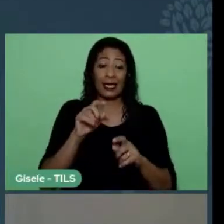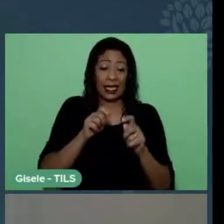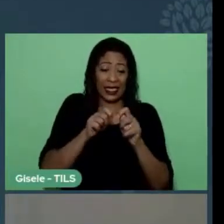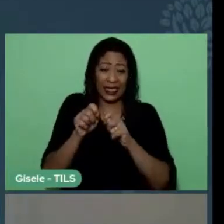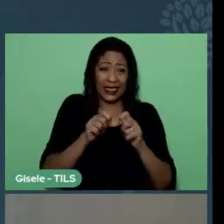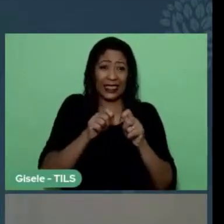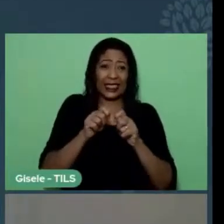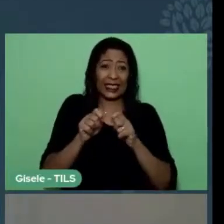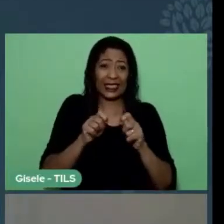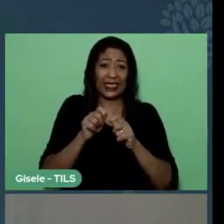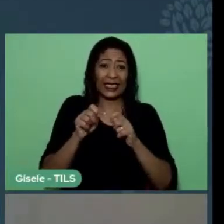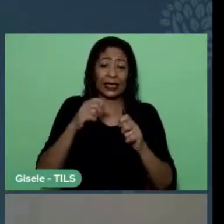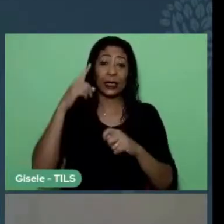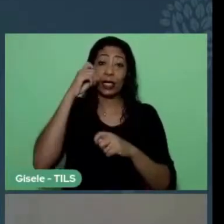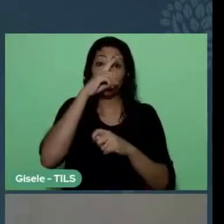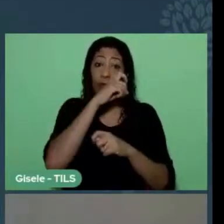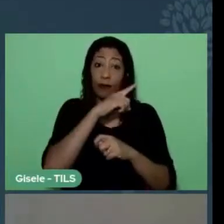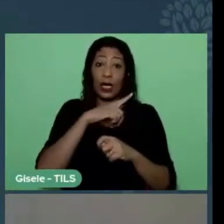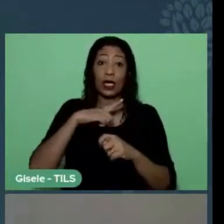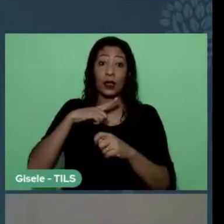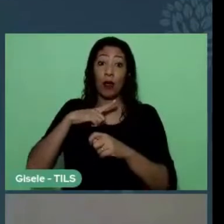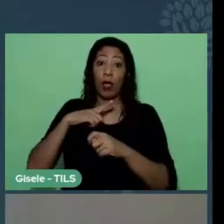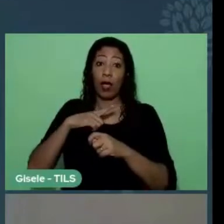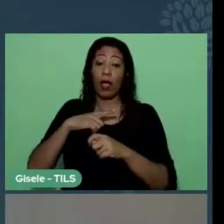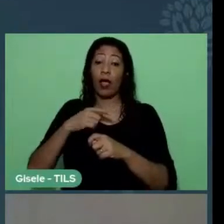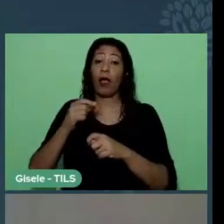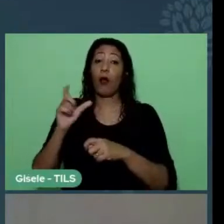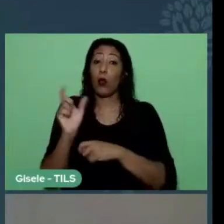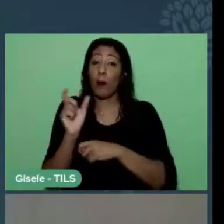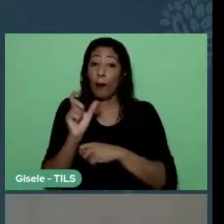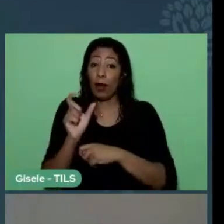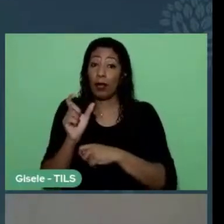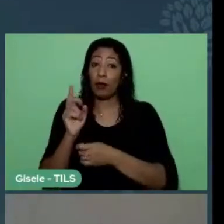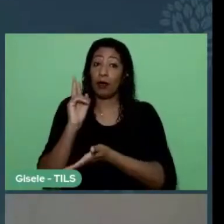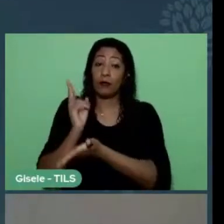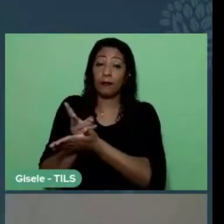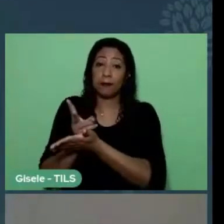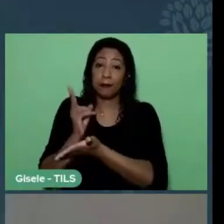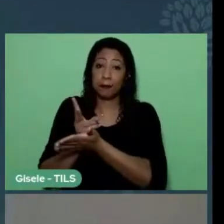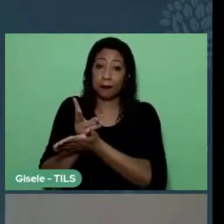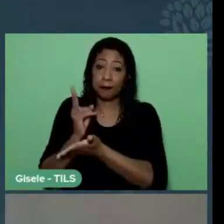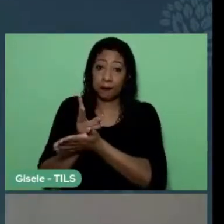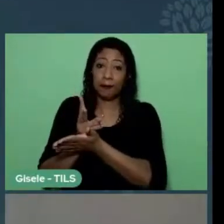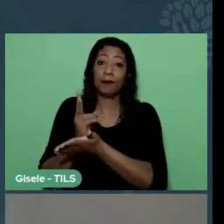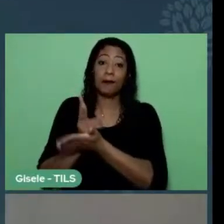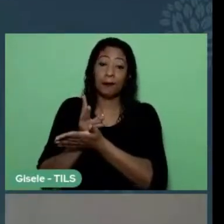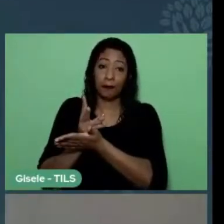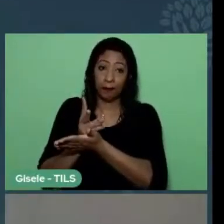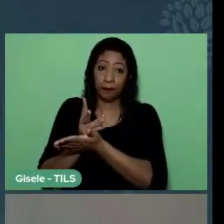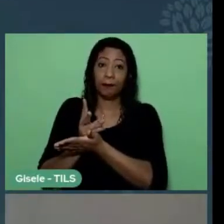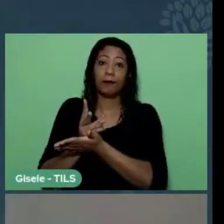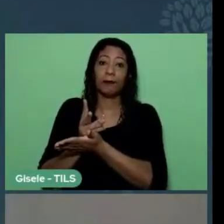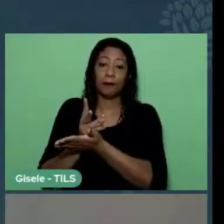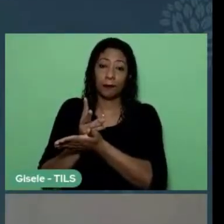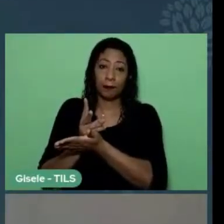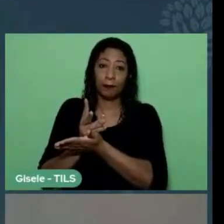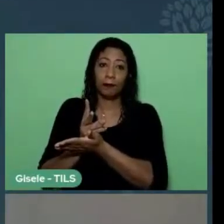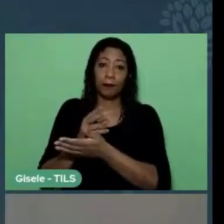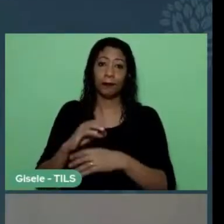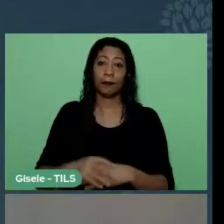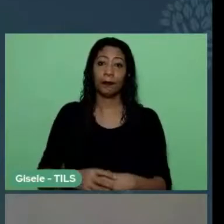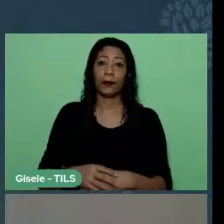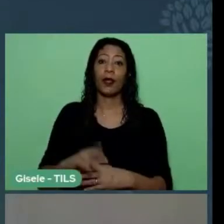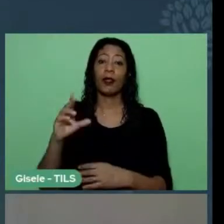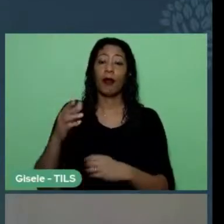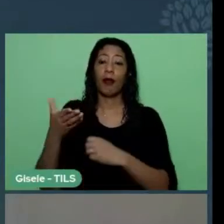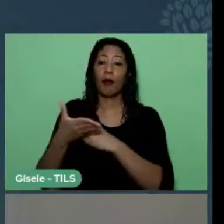eu começo a deixar uma dose fixa dessa associação do bronquodilatador com o corticoide inalatório, sendo que a dose do corticoide inalatório